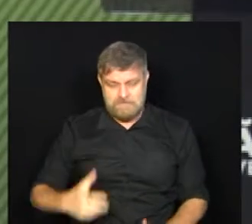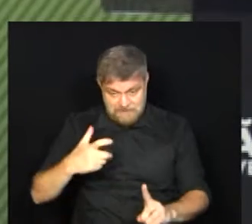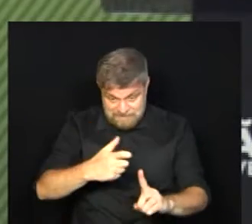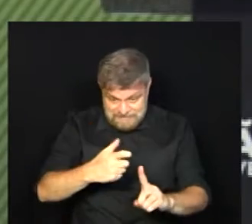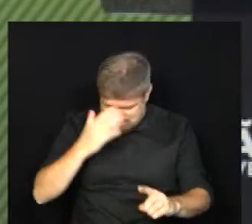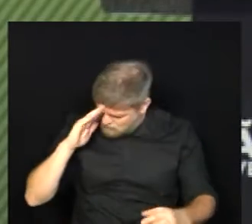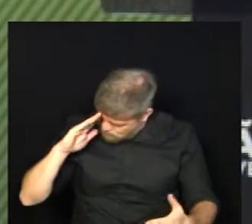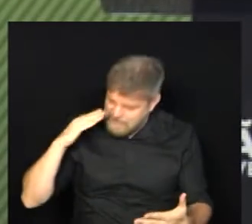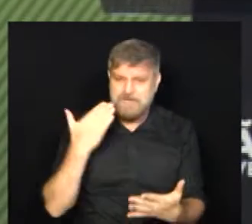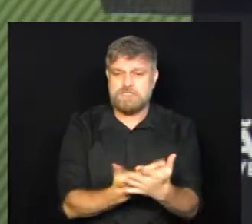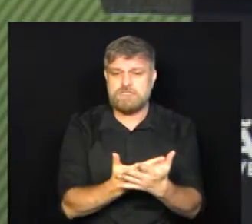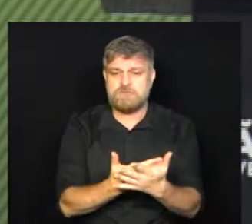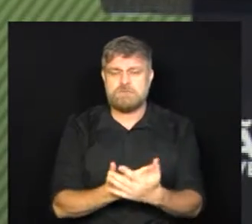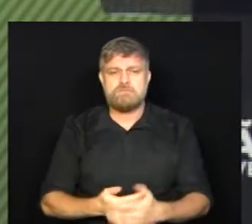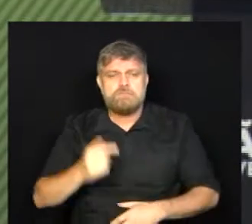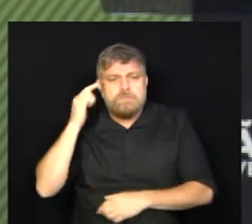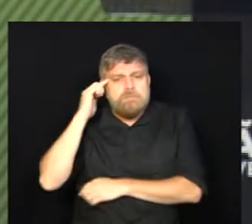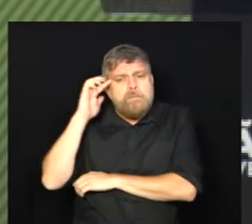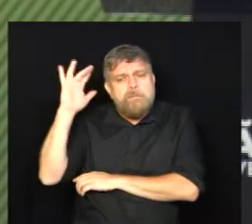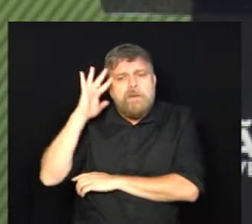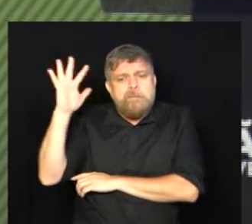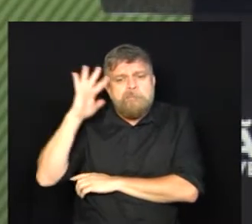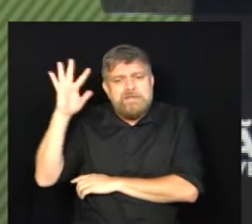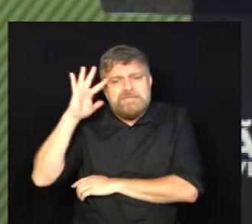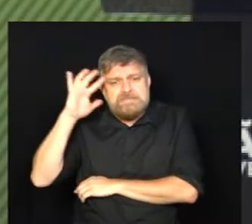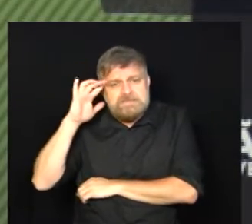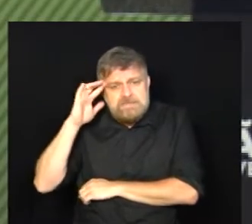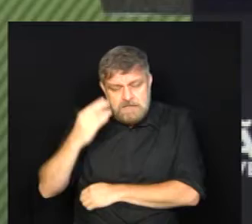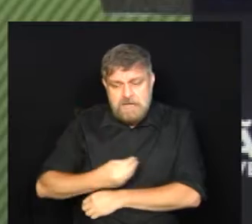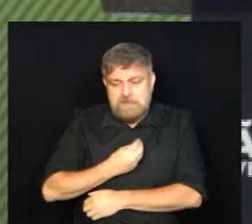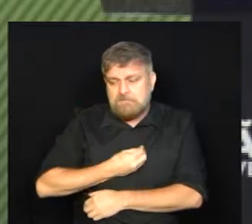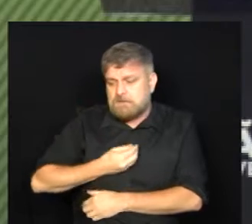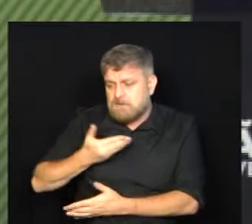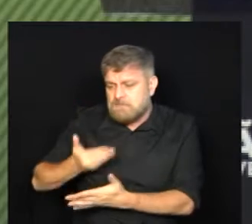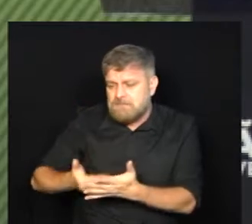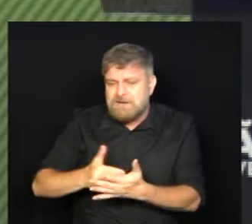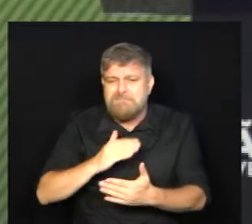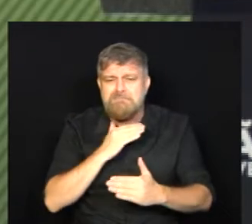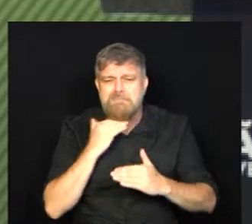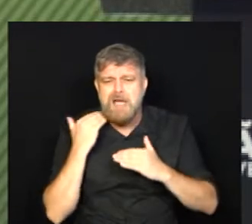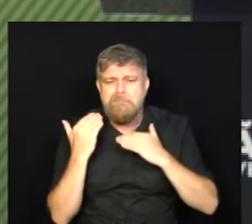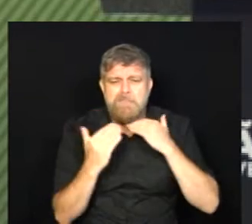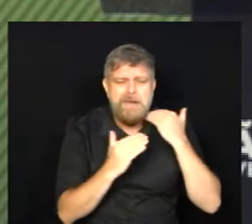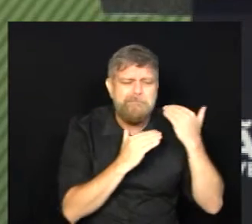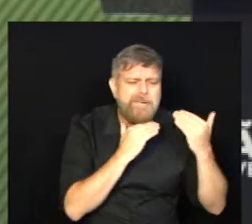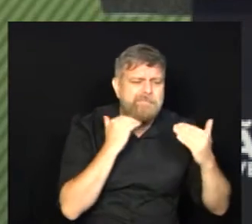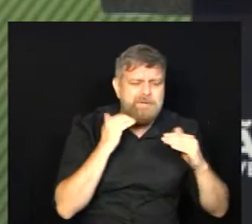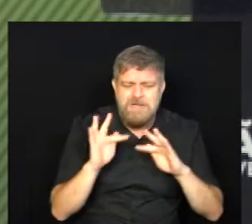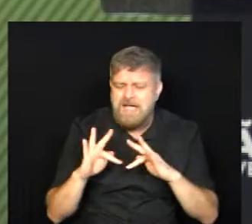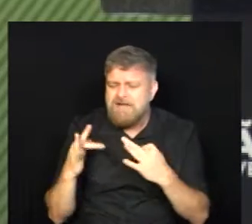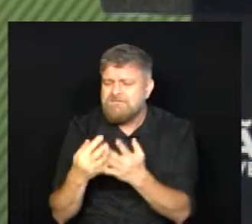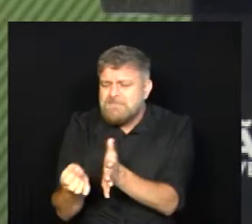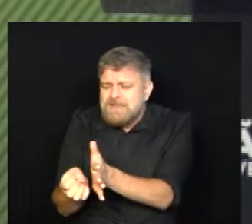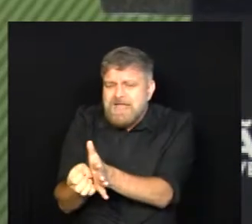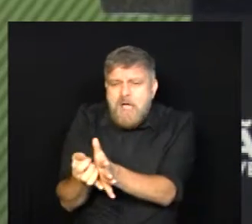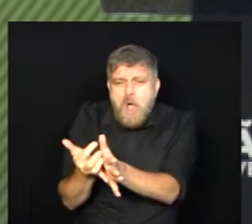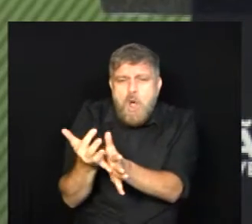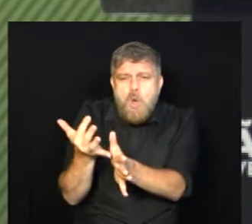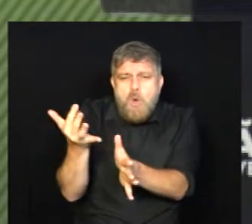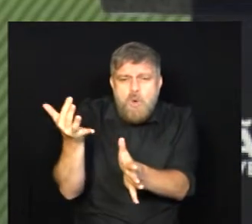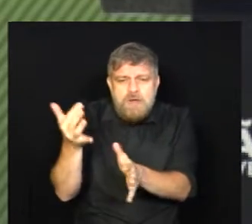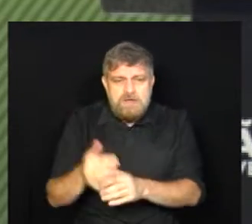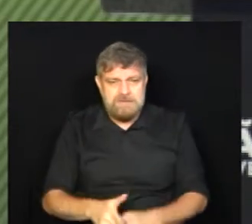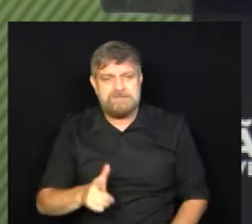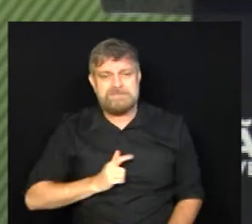vacina. Vamos pensar no monte de vidas que nós perdemos. Quantas famílias nós perdemos?